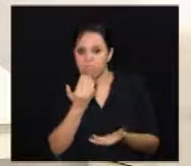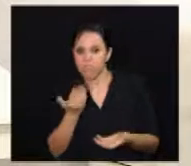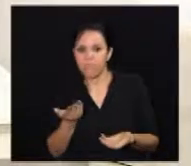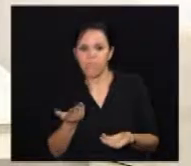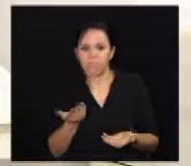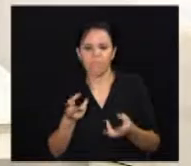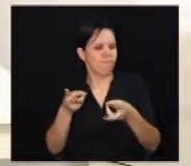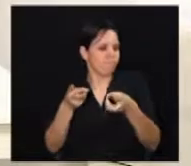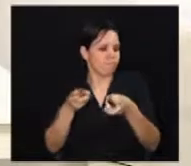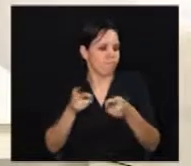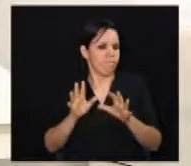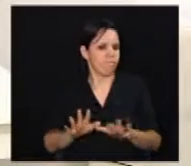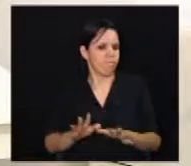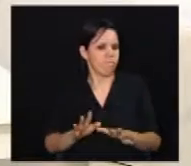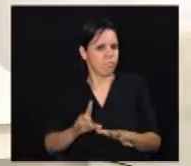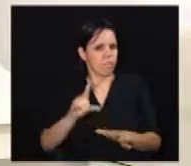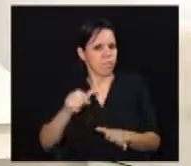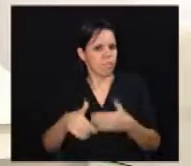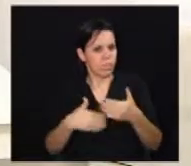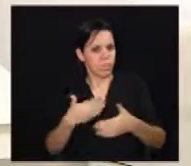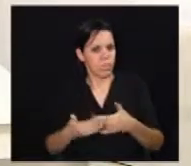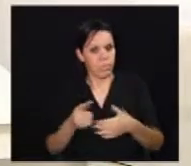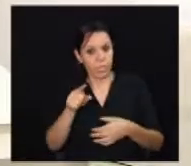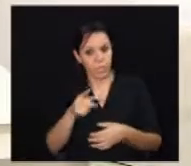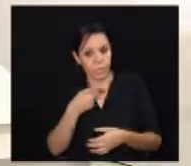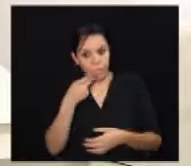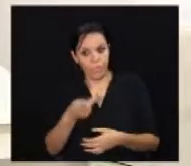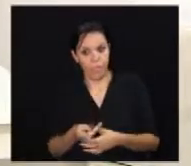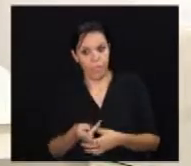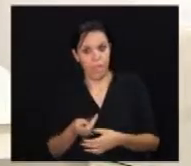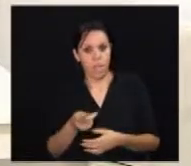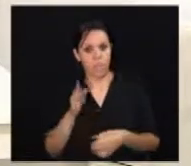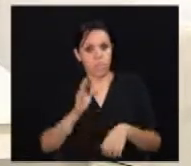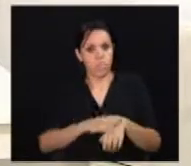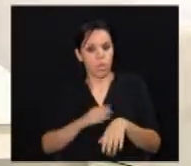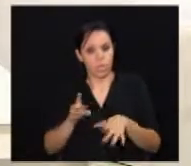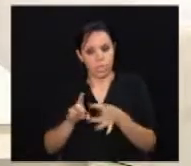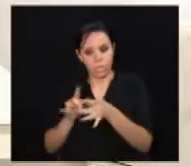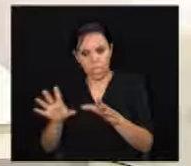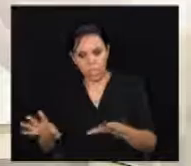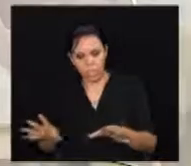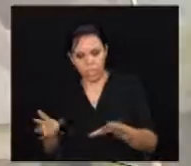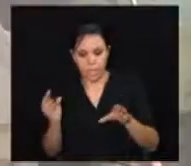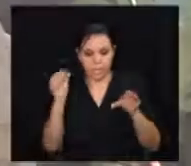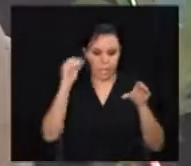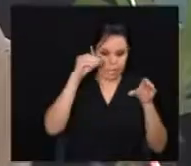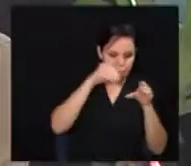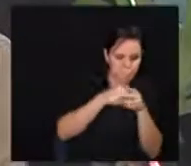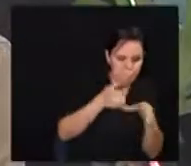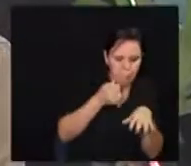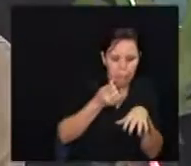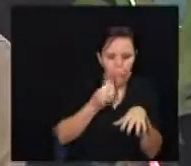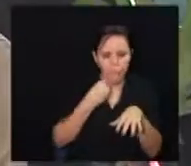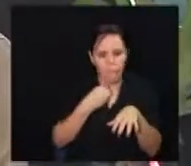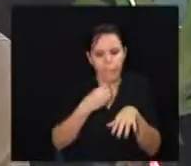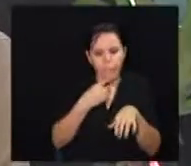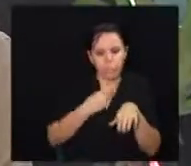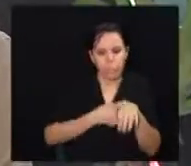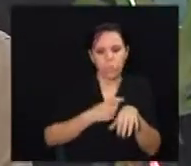e não percebe. Mas aí a partir do momento que você fala sobre deixar ela al dente, fininha, e o miolo